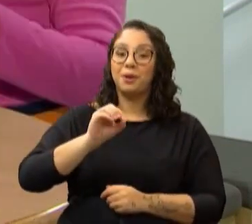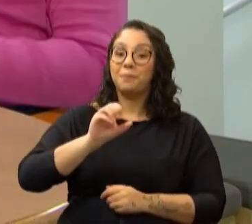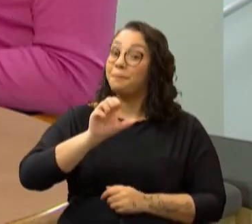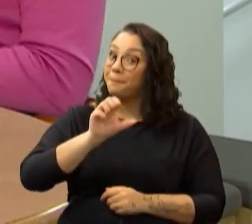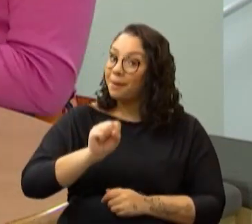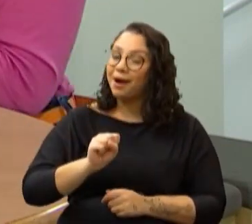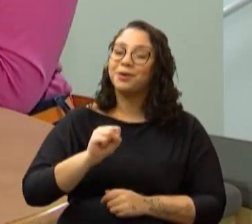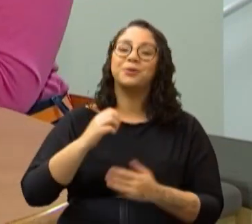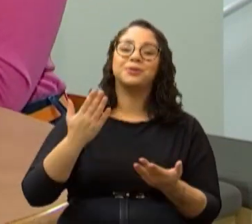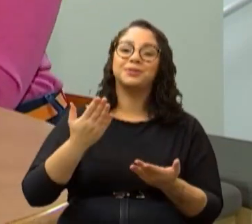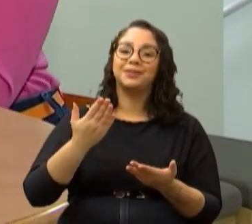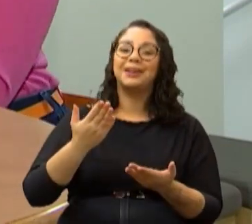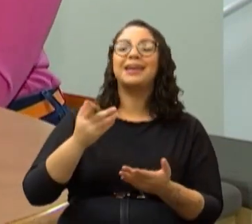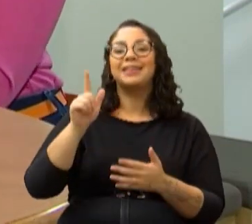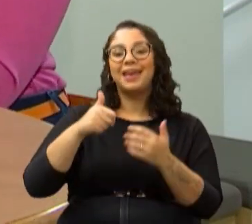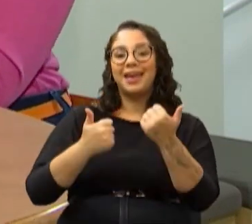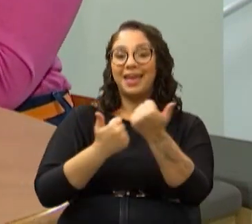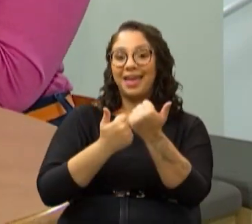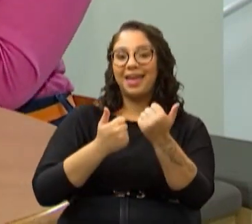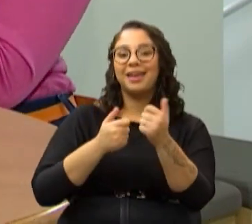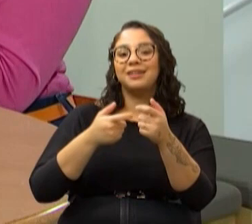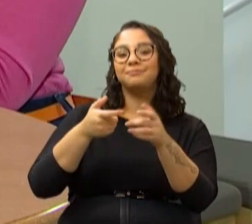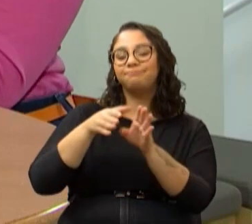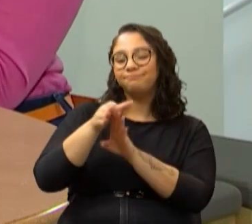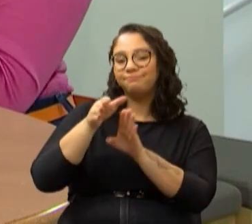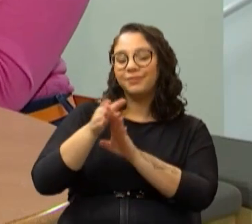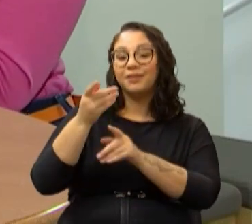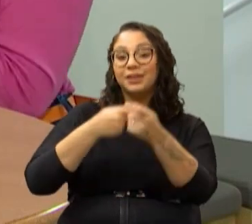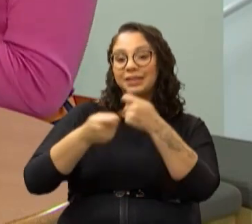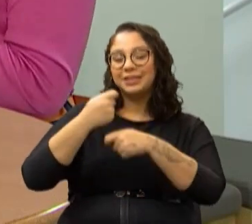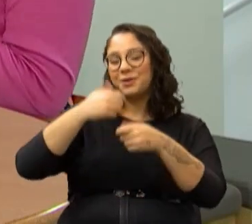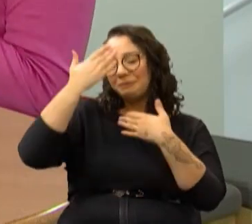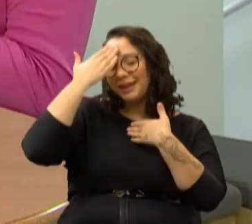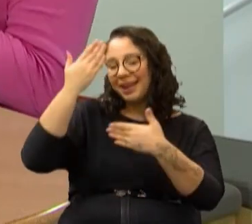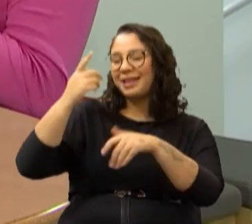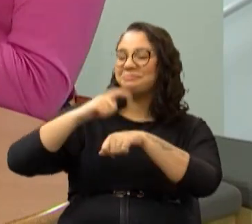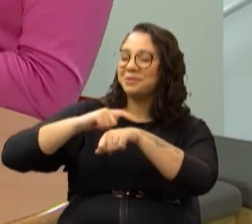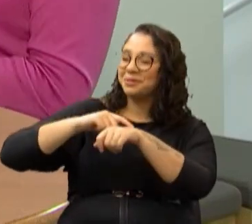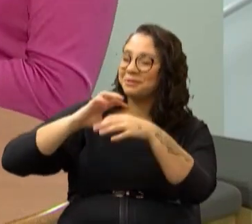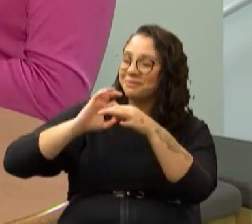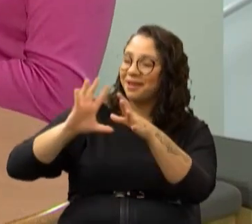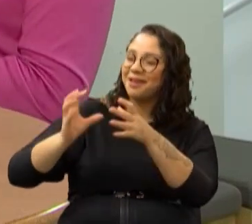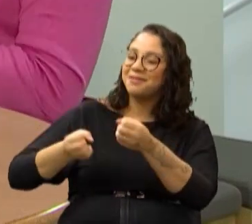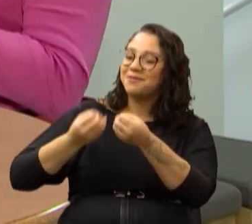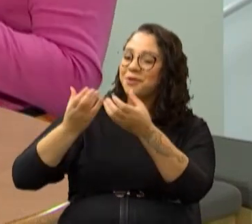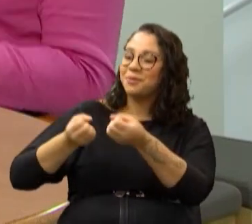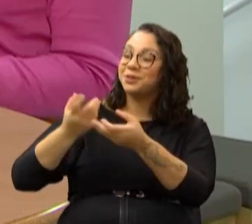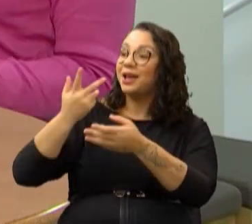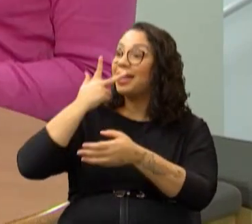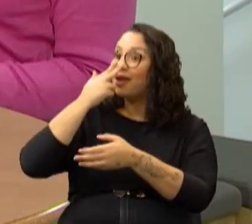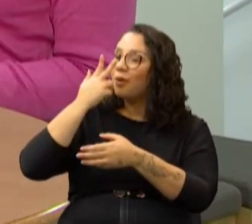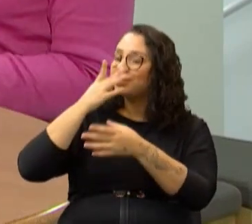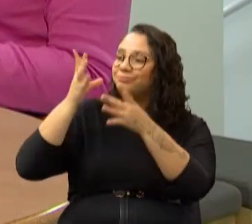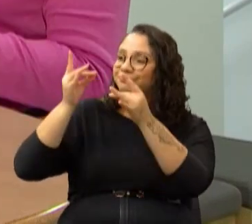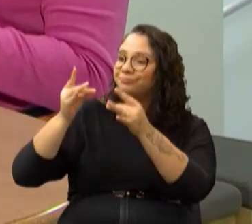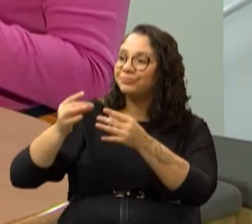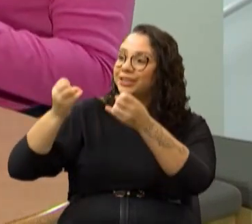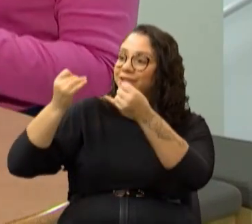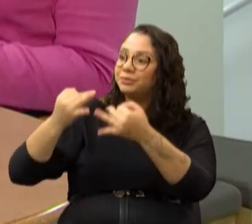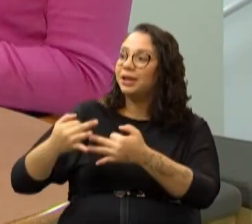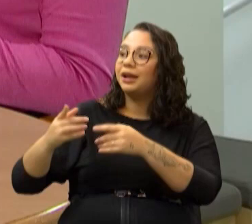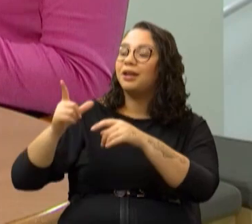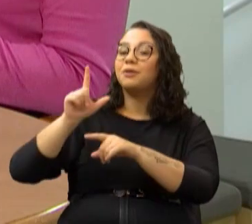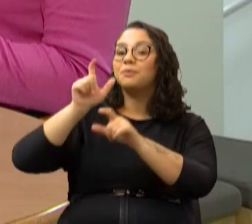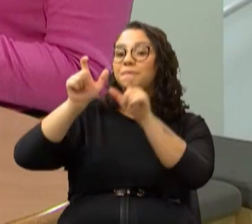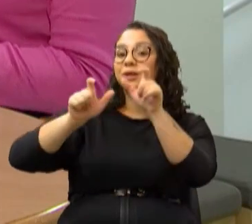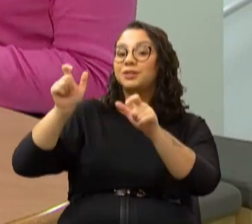palavras-chave. Marcos Griebler, assessor financeiro, obrigada pelo seu tempo, pela sua informação. Acho